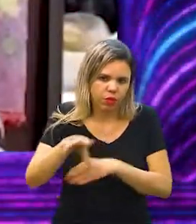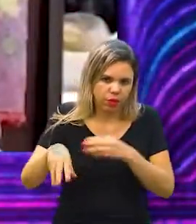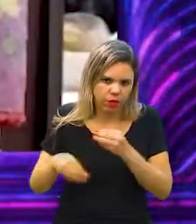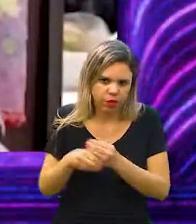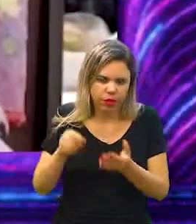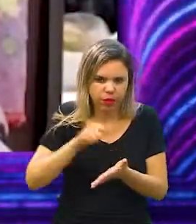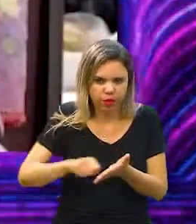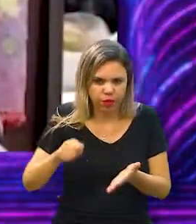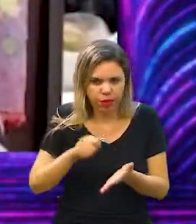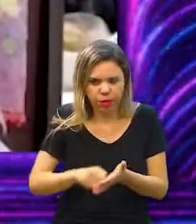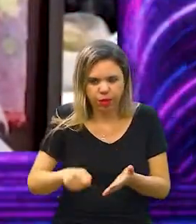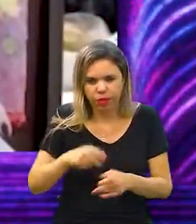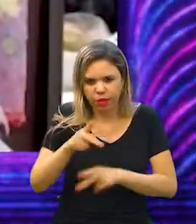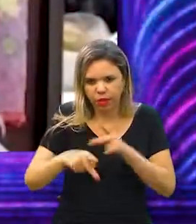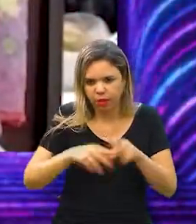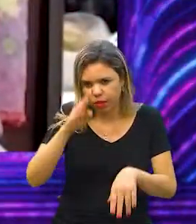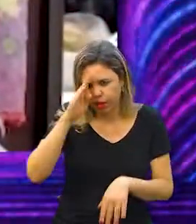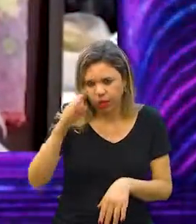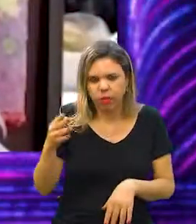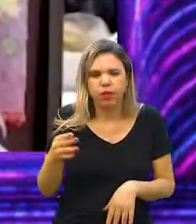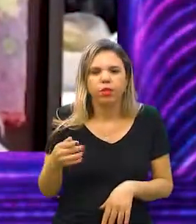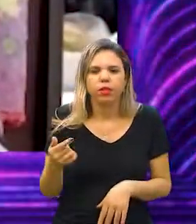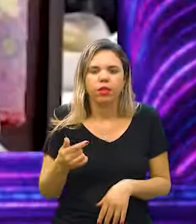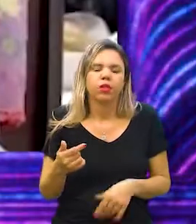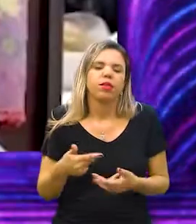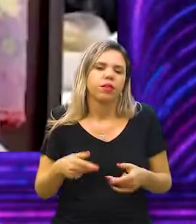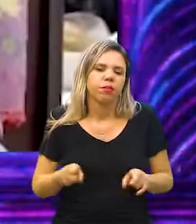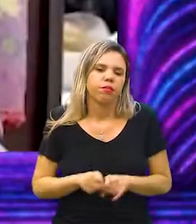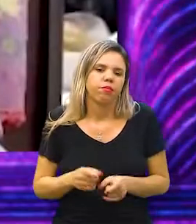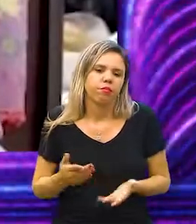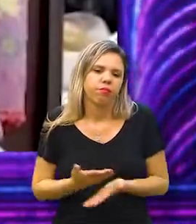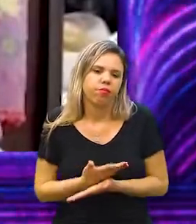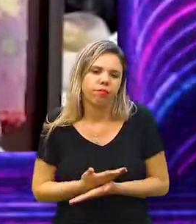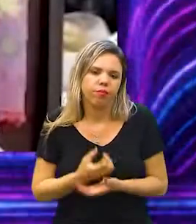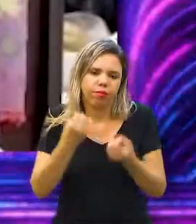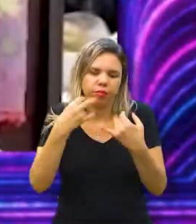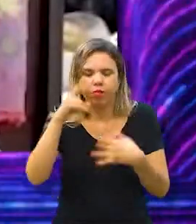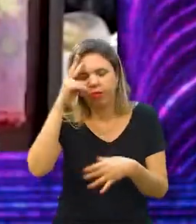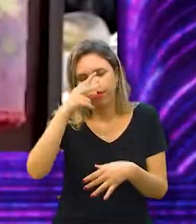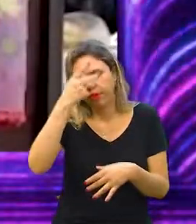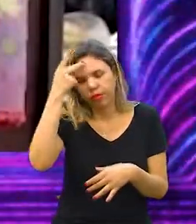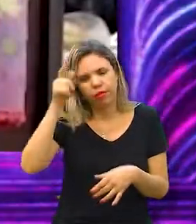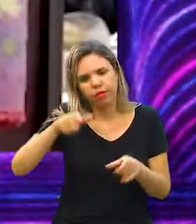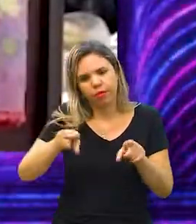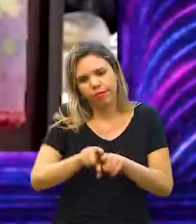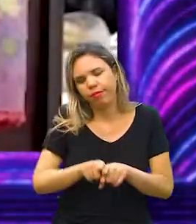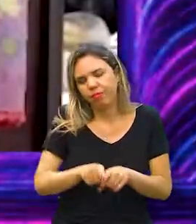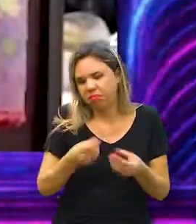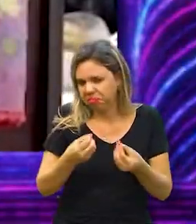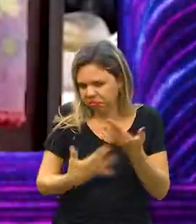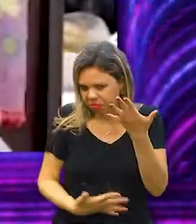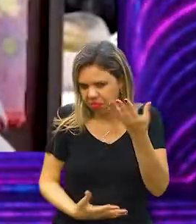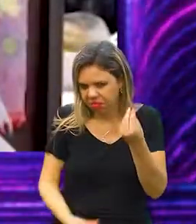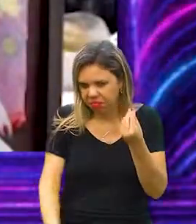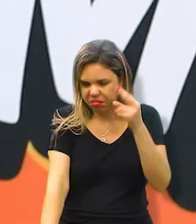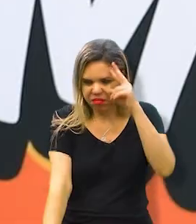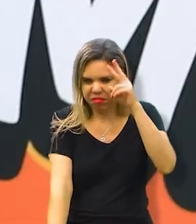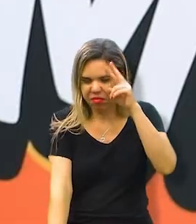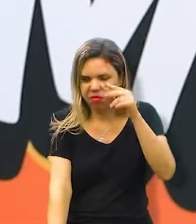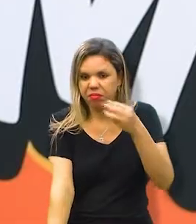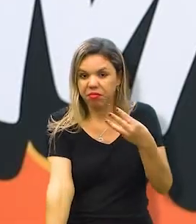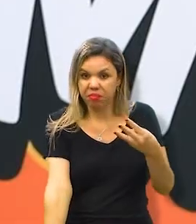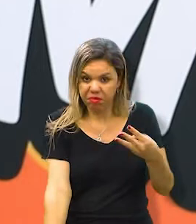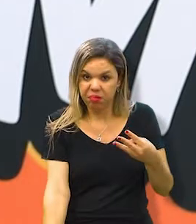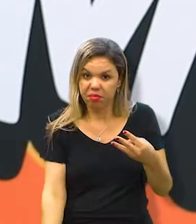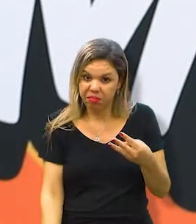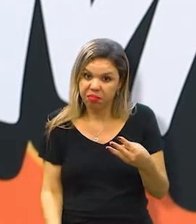trazer também um pouquinho mais os coadjuvantes, dos secundários, né, e contar as histórias deles também, porque tem bastante,